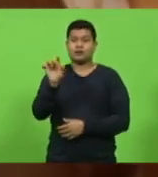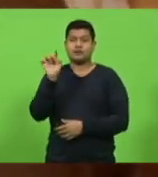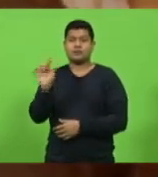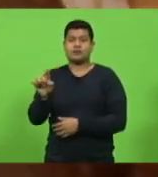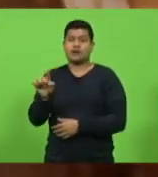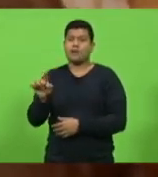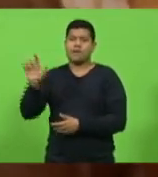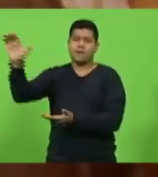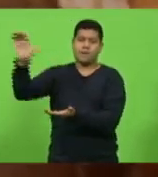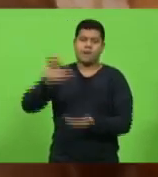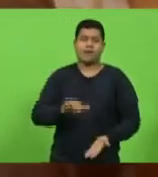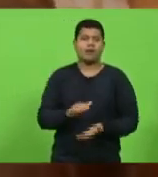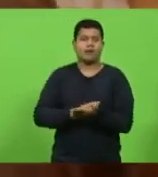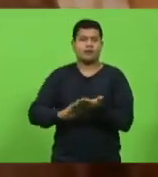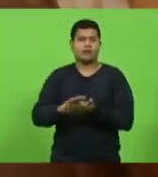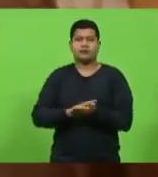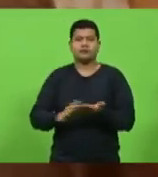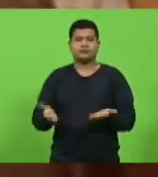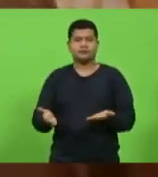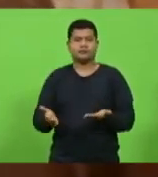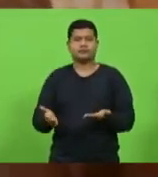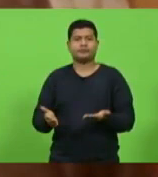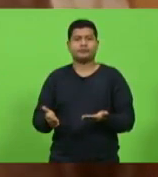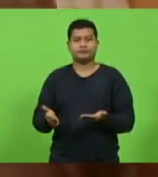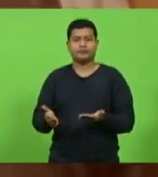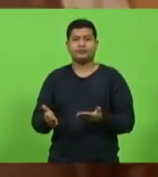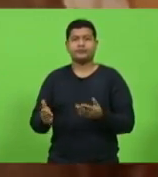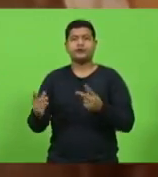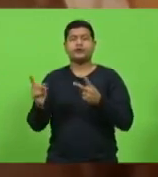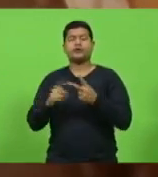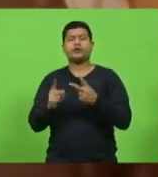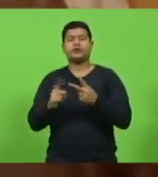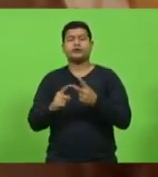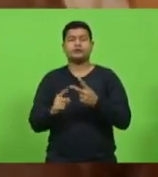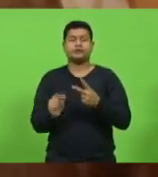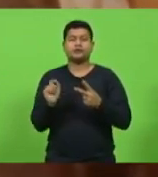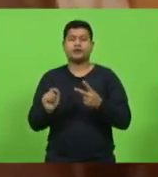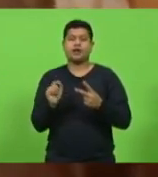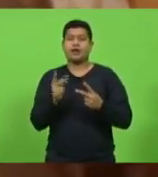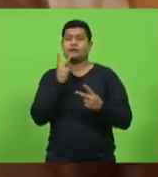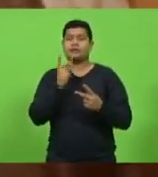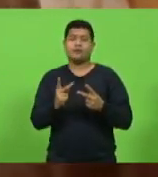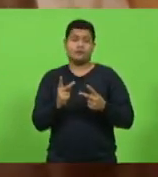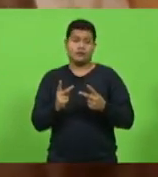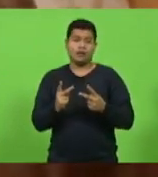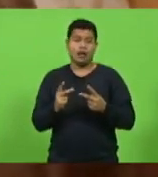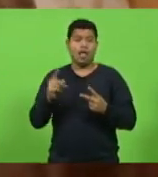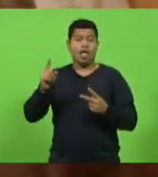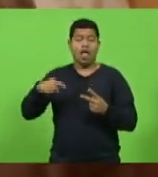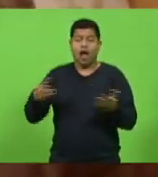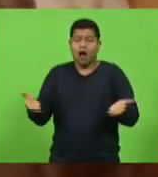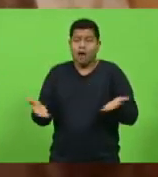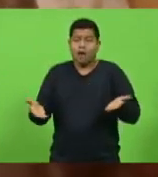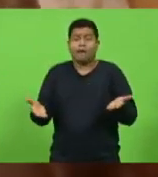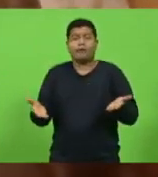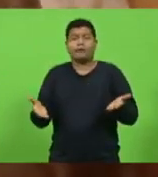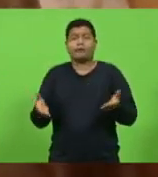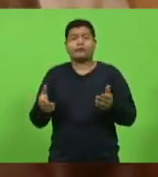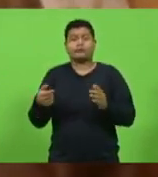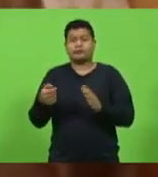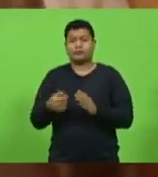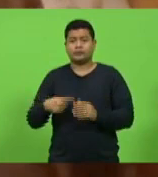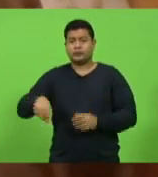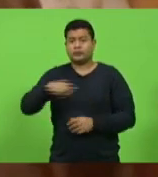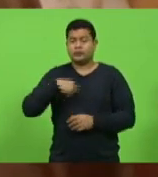fecha aspas. E que, dois pontos, abre aspas, é essa situação que estamos lidando hoje em Santa